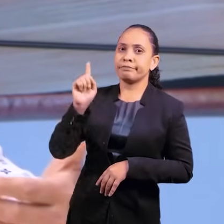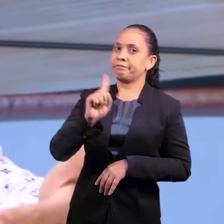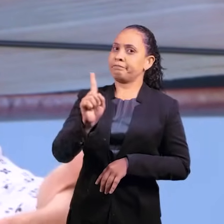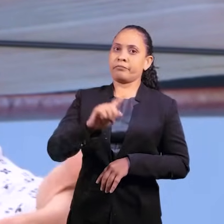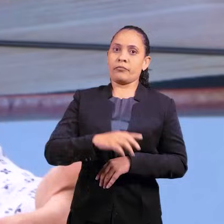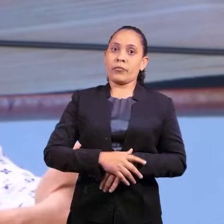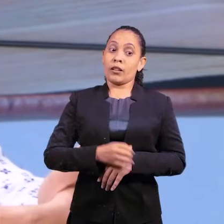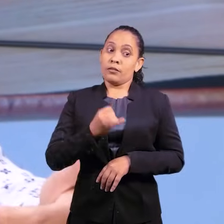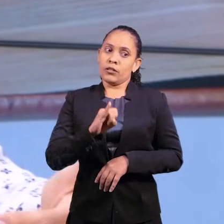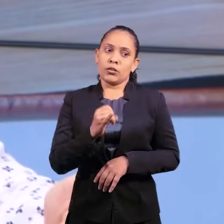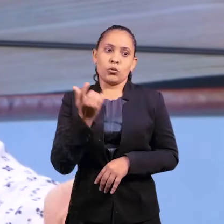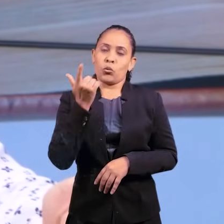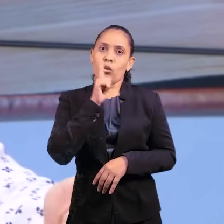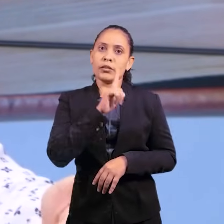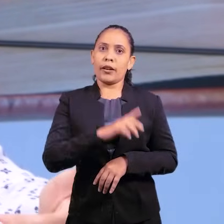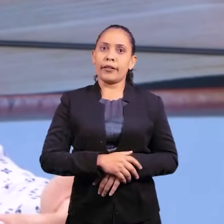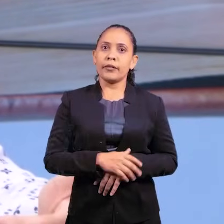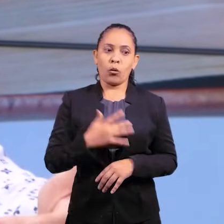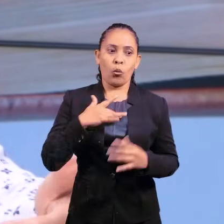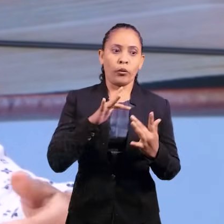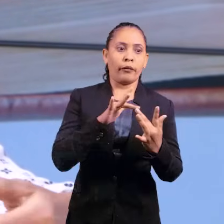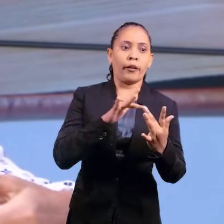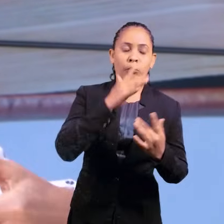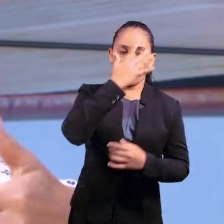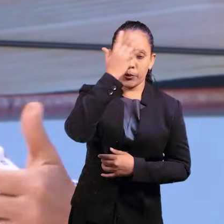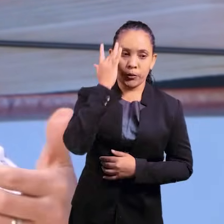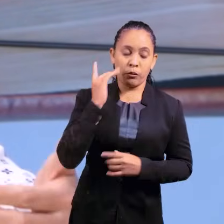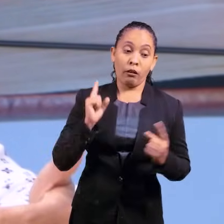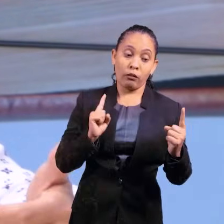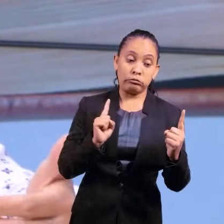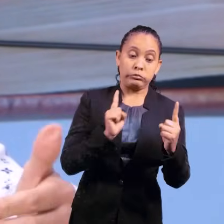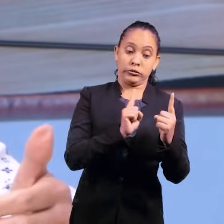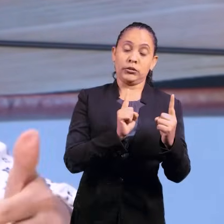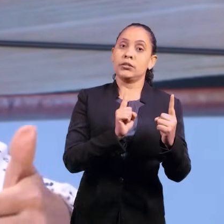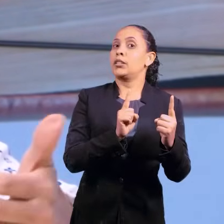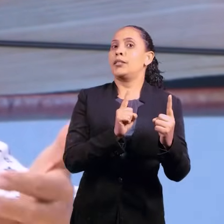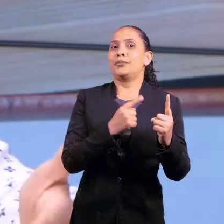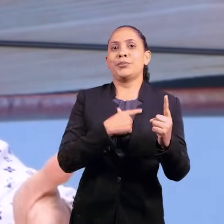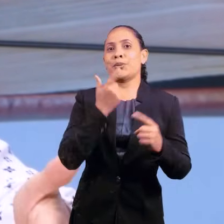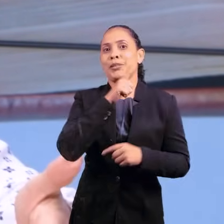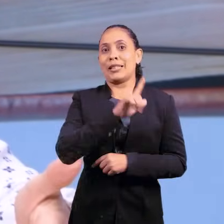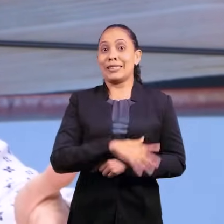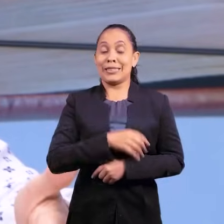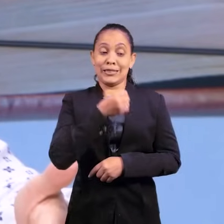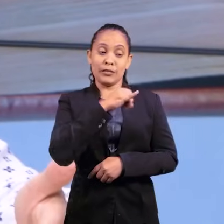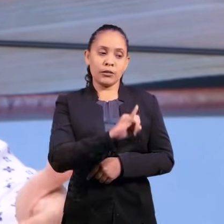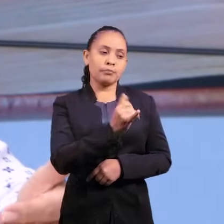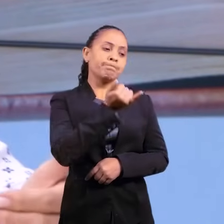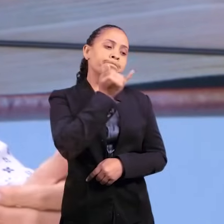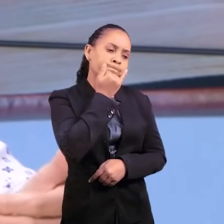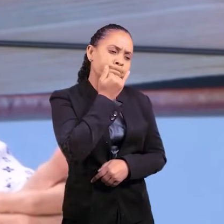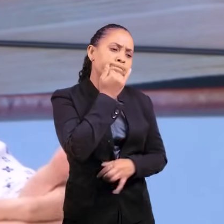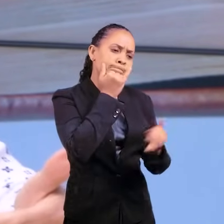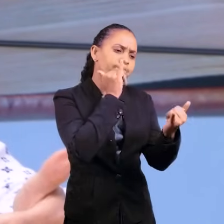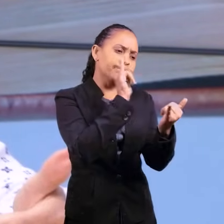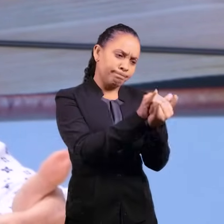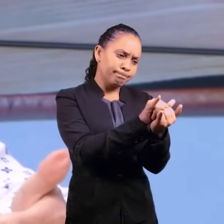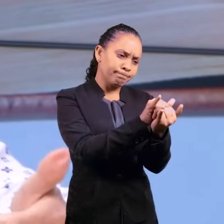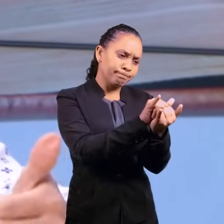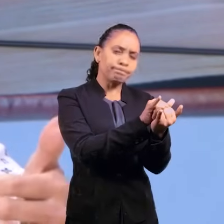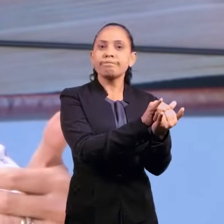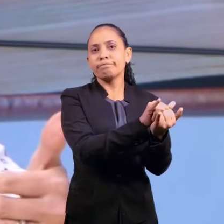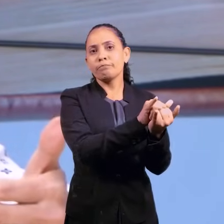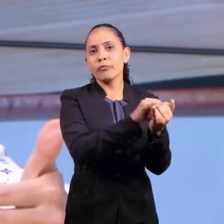nem conviver com a pessoa que te ofendeu. Se você dá o perdão, você